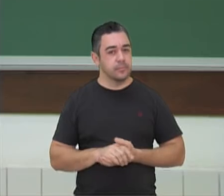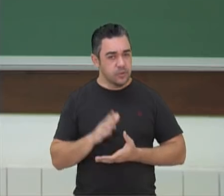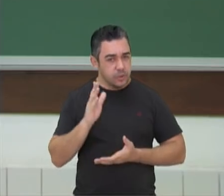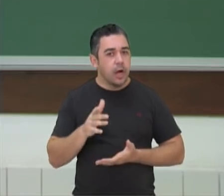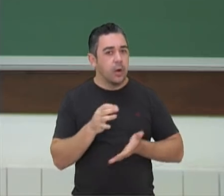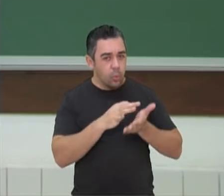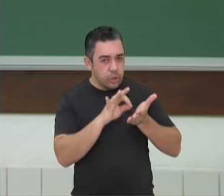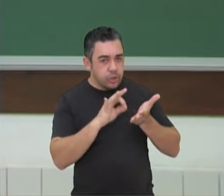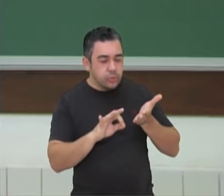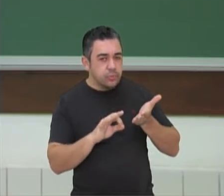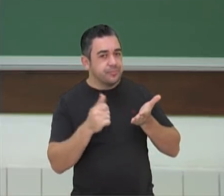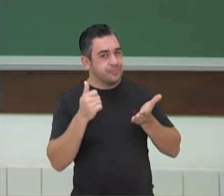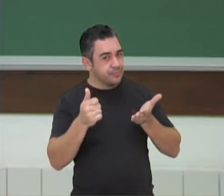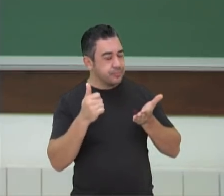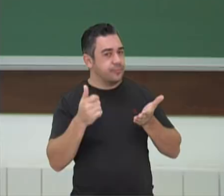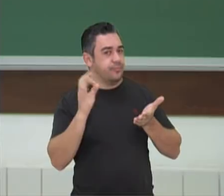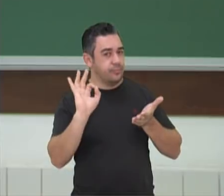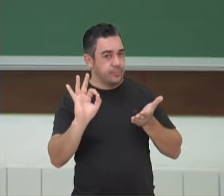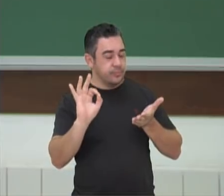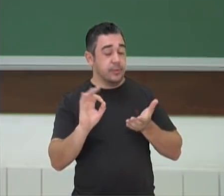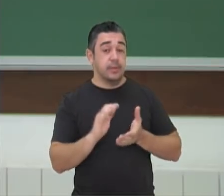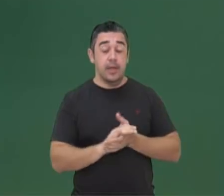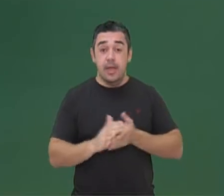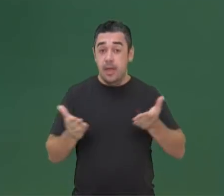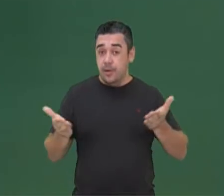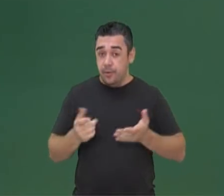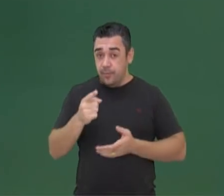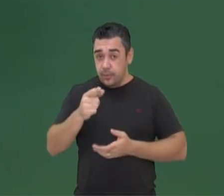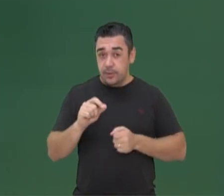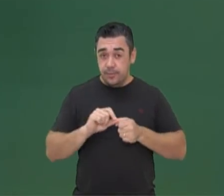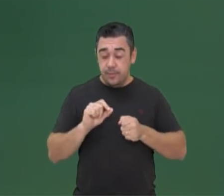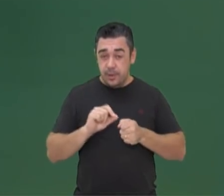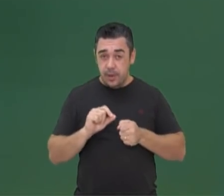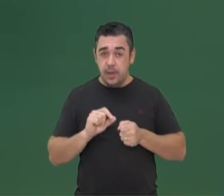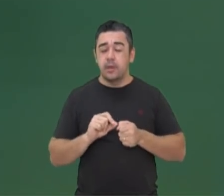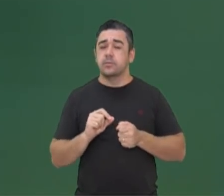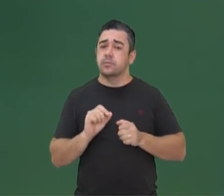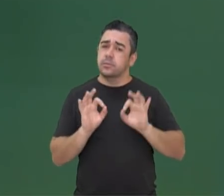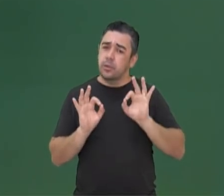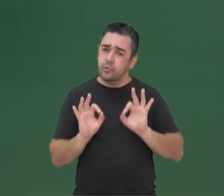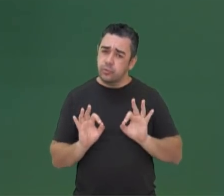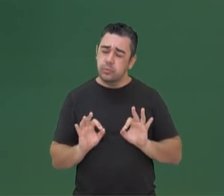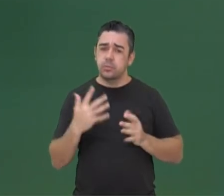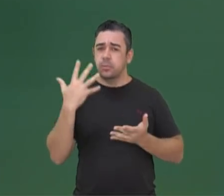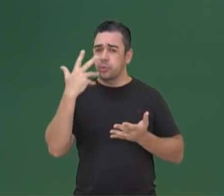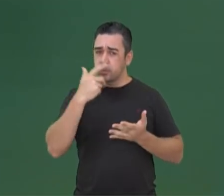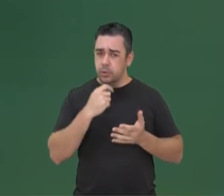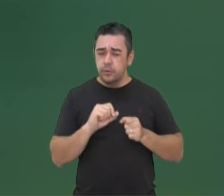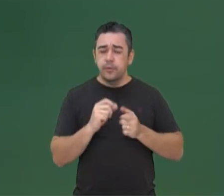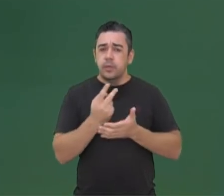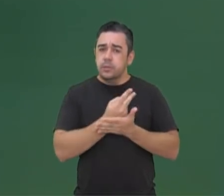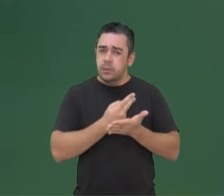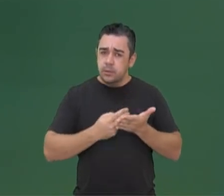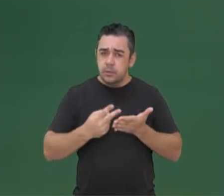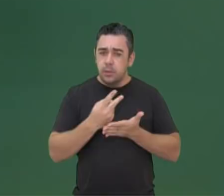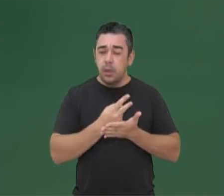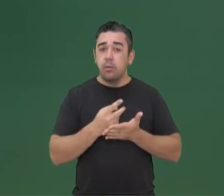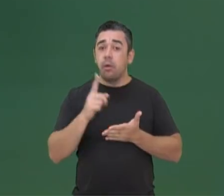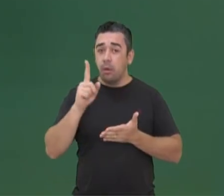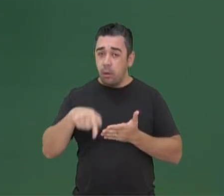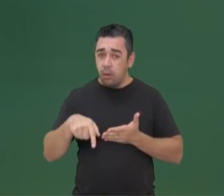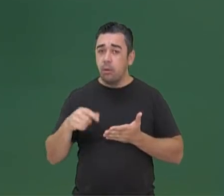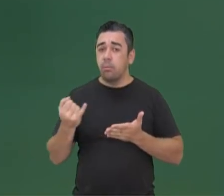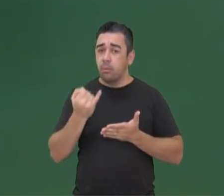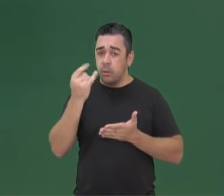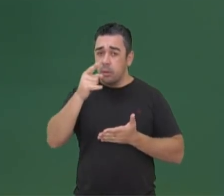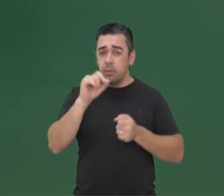Corrigiu o seu exercício? Ótimo. Eu espero que você tenha feito ele com capricho, desenhado a célula. É o ato importante